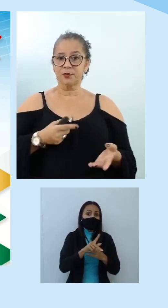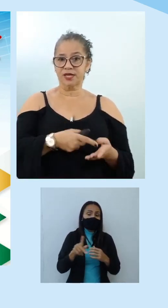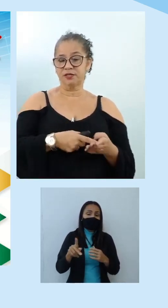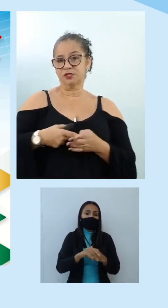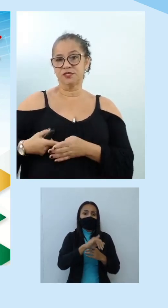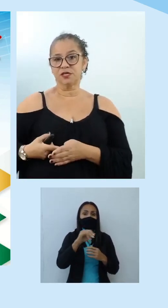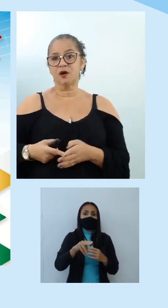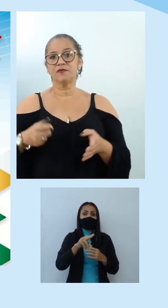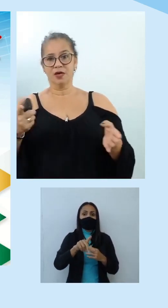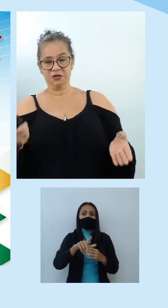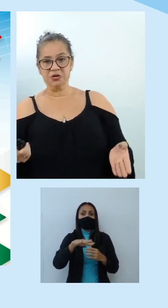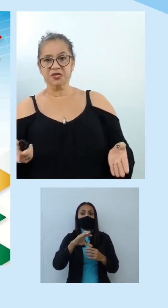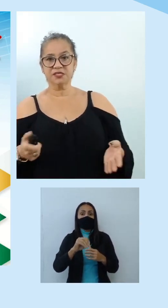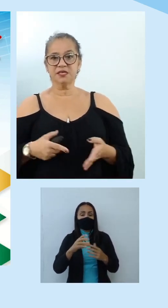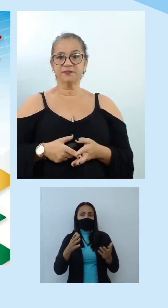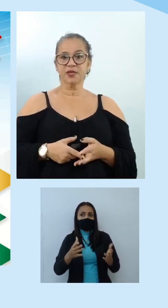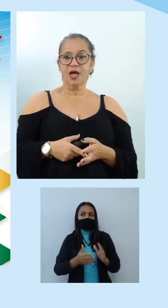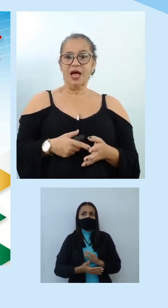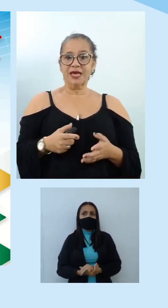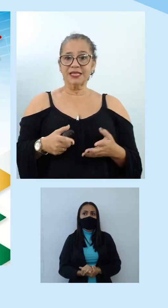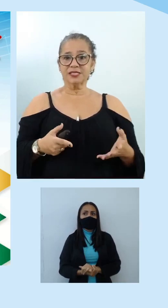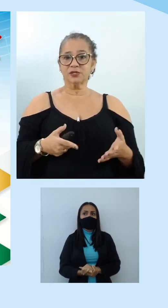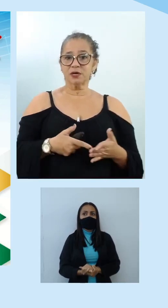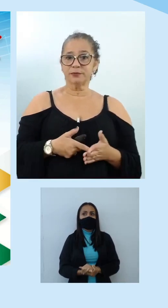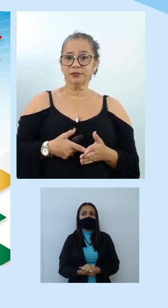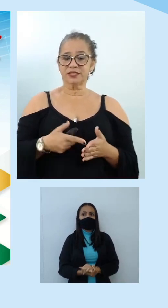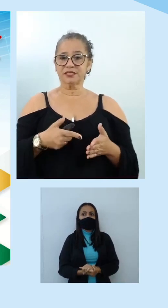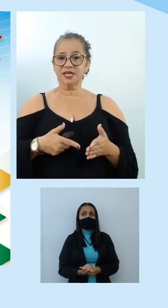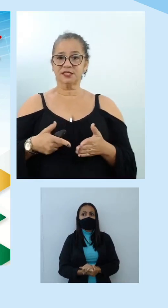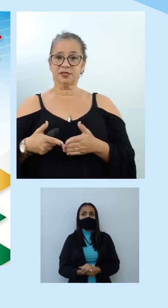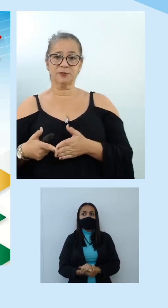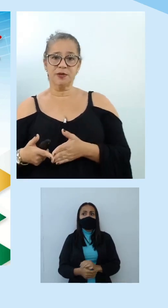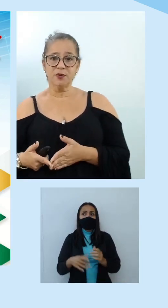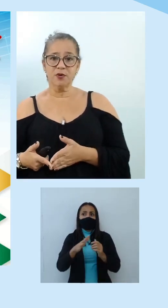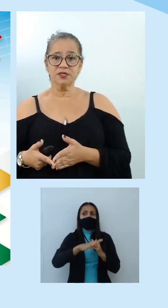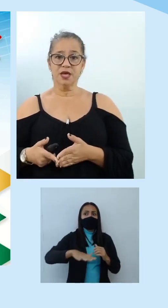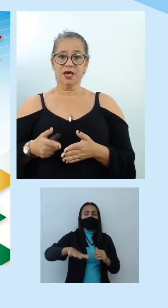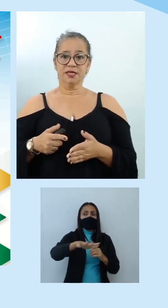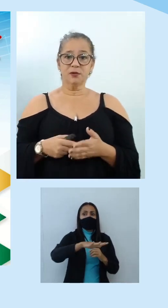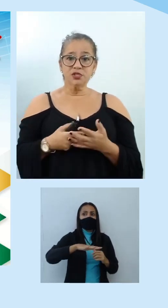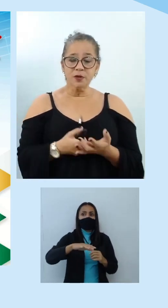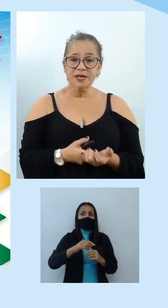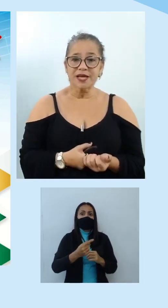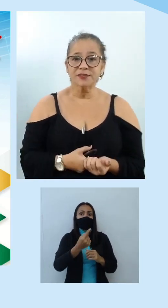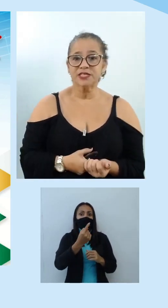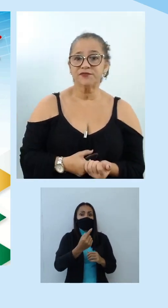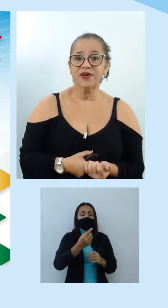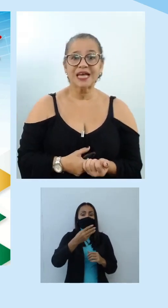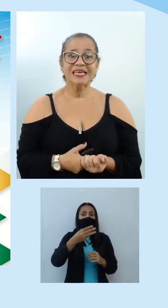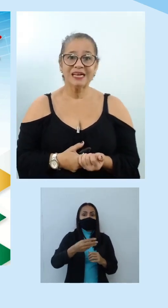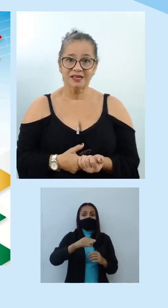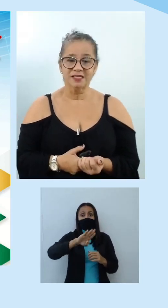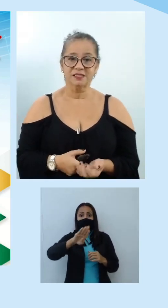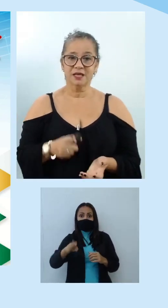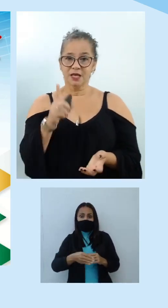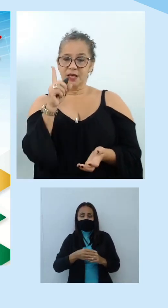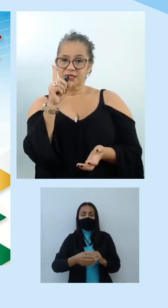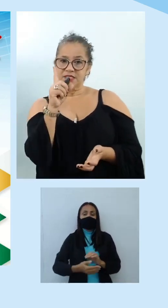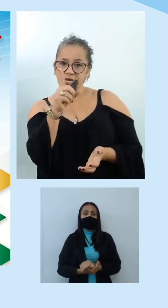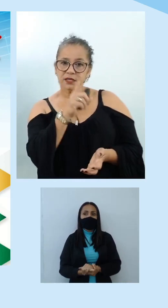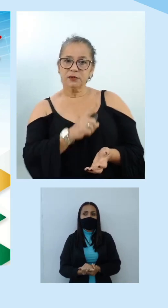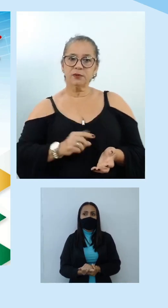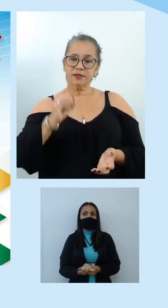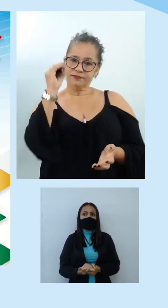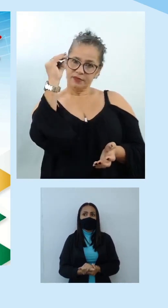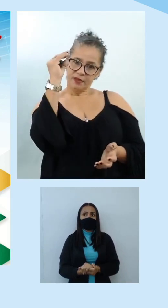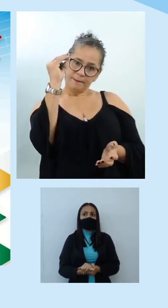ainda, porque é de 2019, creio que sim. A renda nacional bruta está 13 bilhões. Então, o idioma lá se fala inglês.